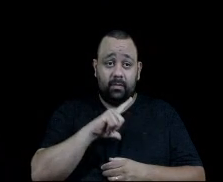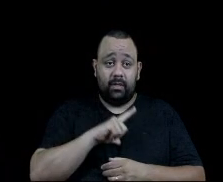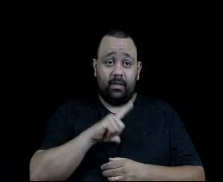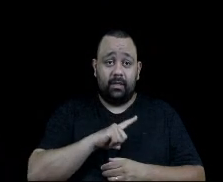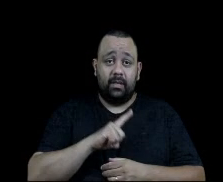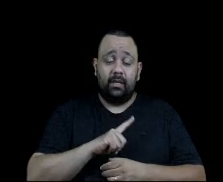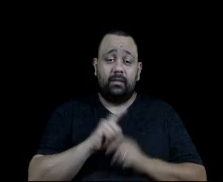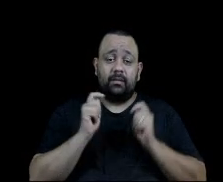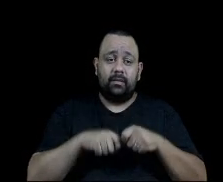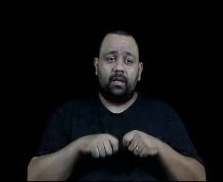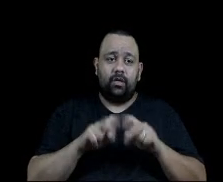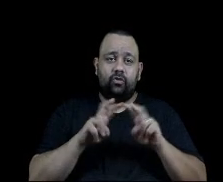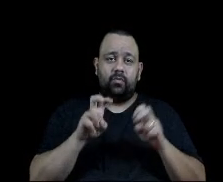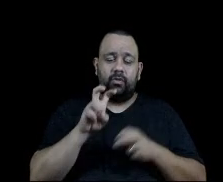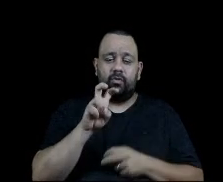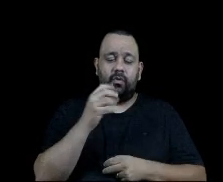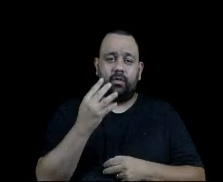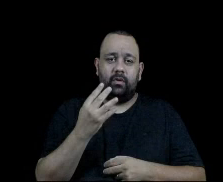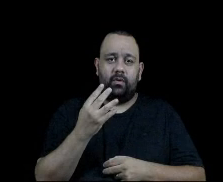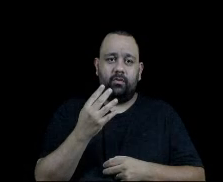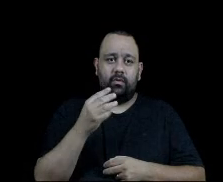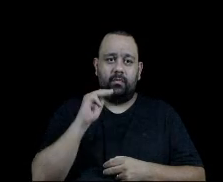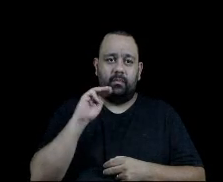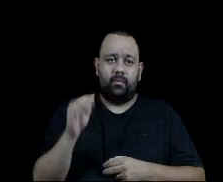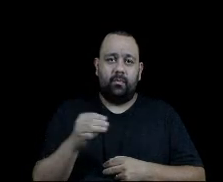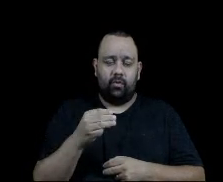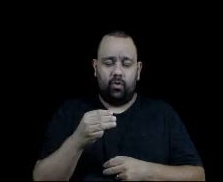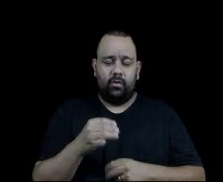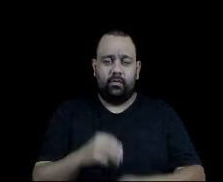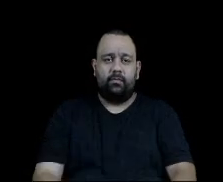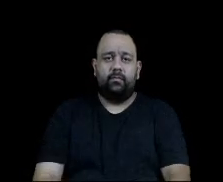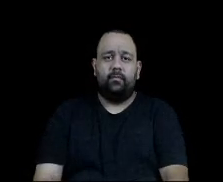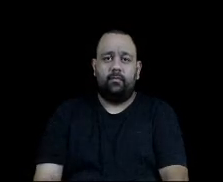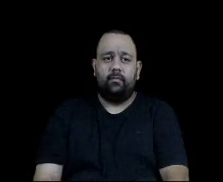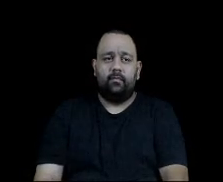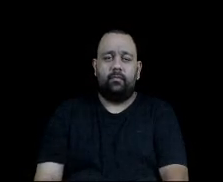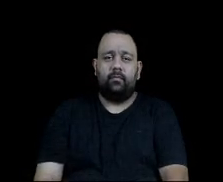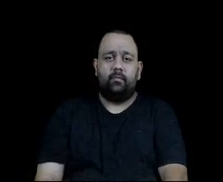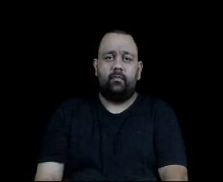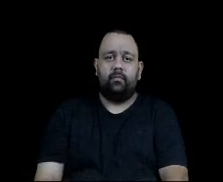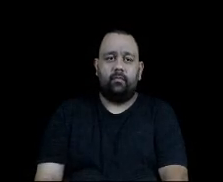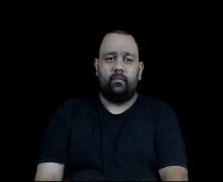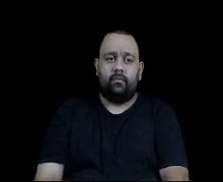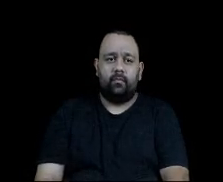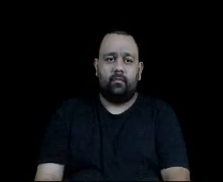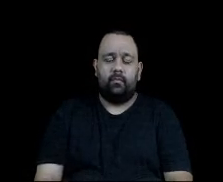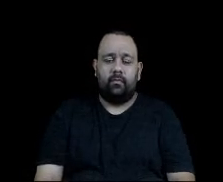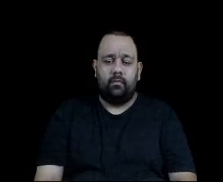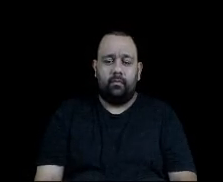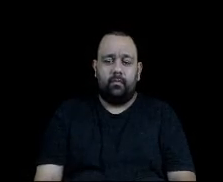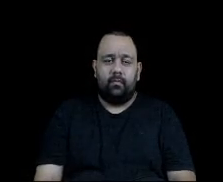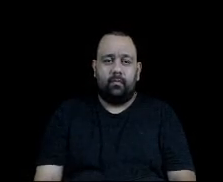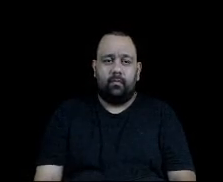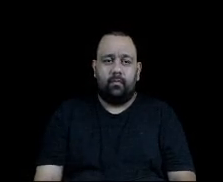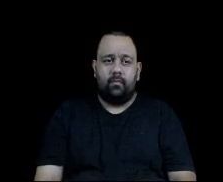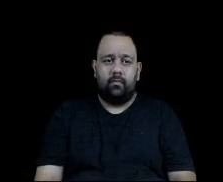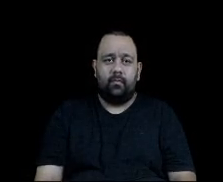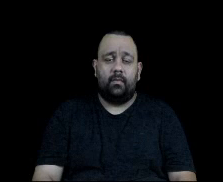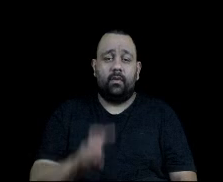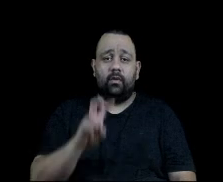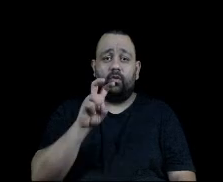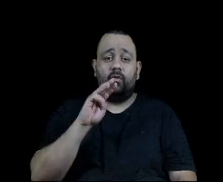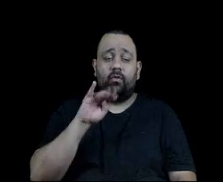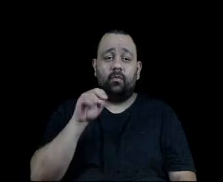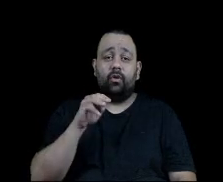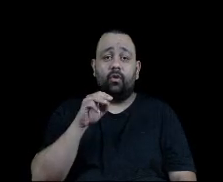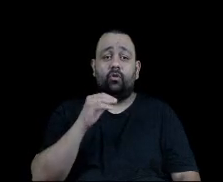bate o olho, a gente vê que tem uma disponibilidade de 54 milhões. Seria isso? Saldo no exercício?